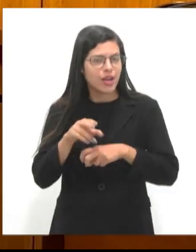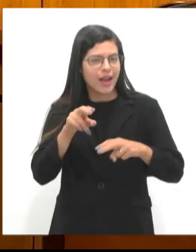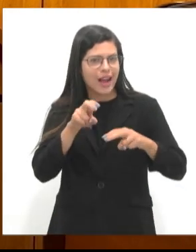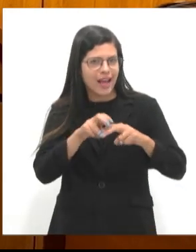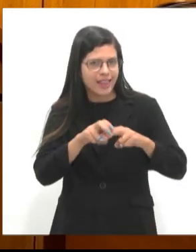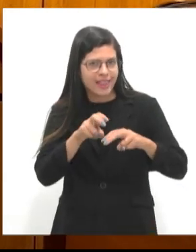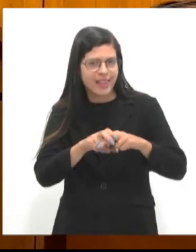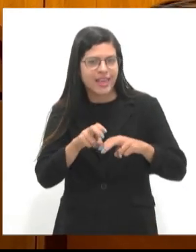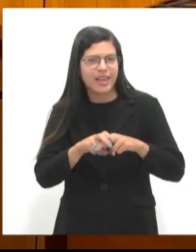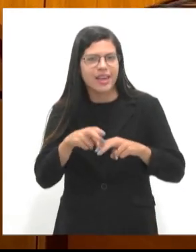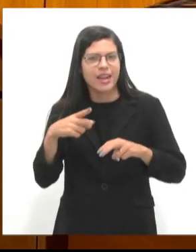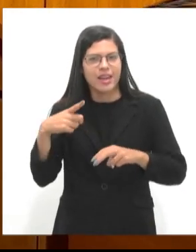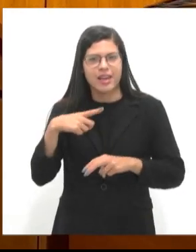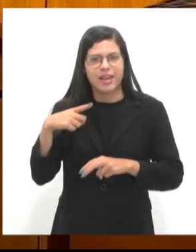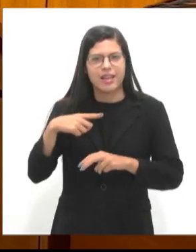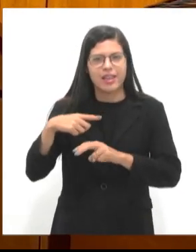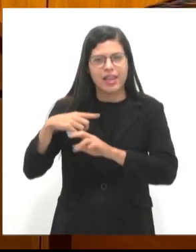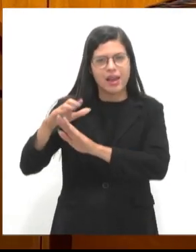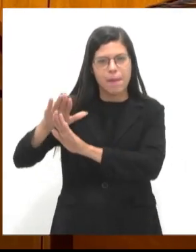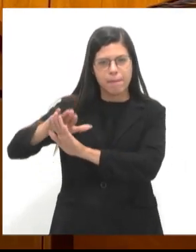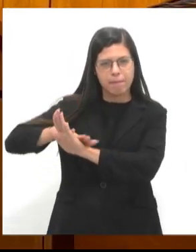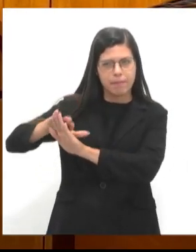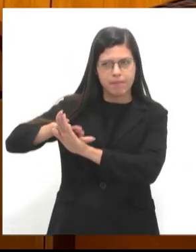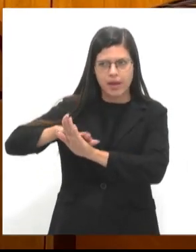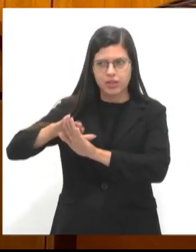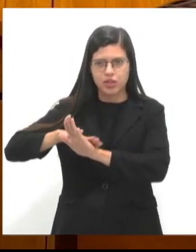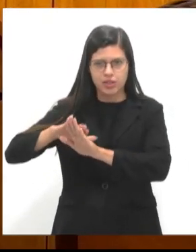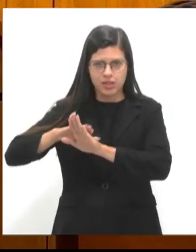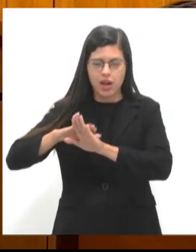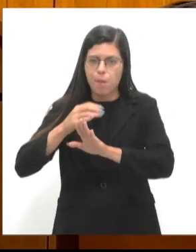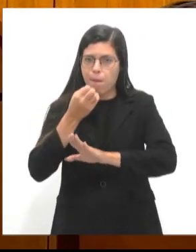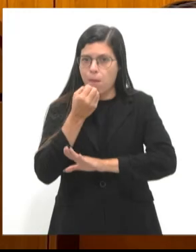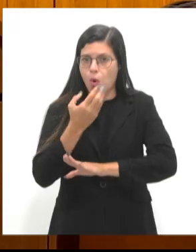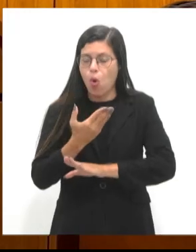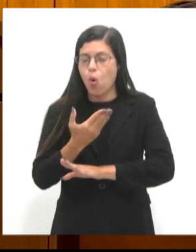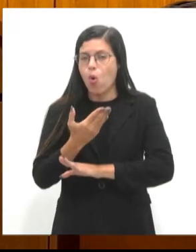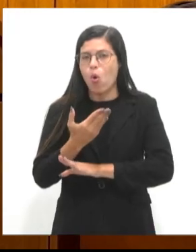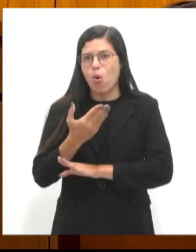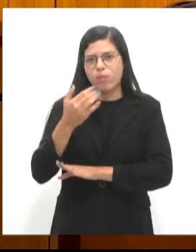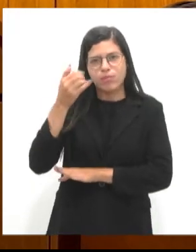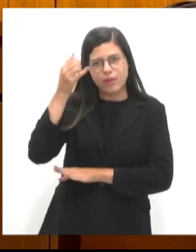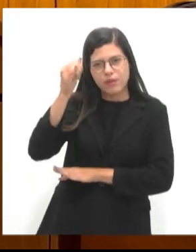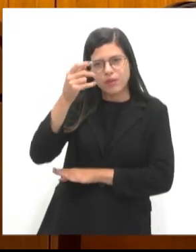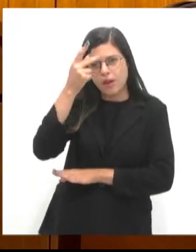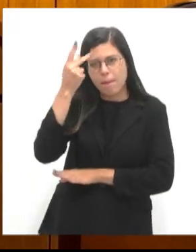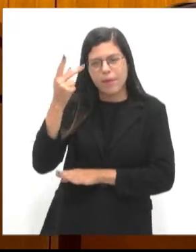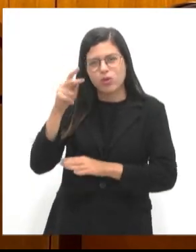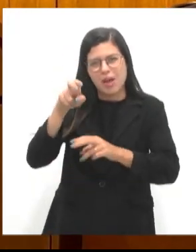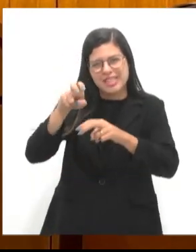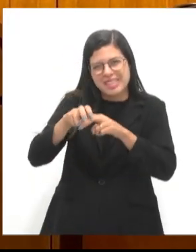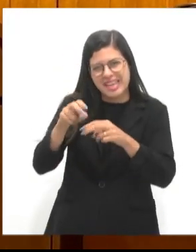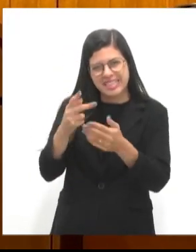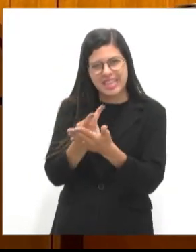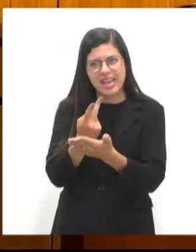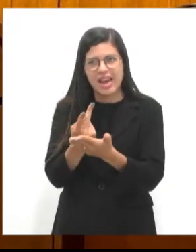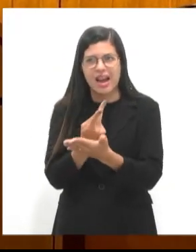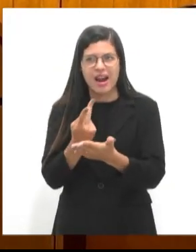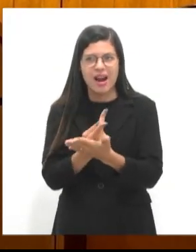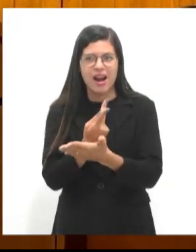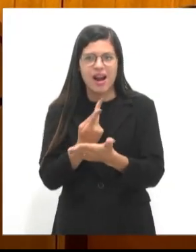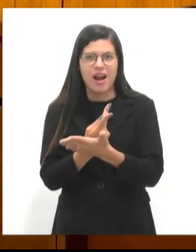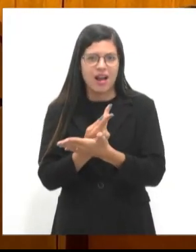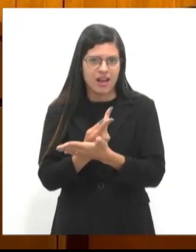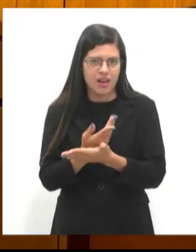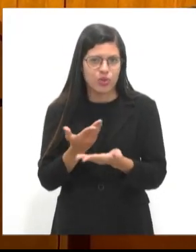bom encosto na região da lombar, para não deixar que a pessoa deslize para frente e, com isso, a região do glúteo fique